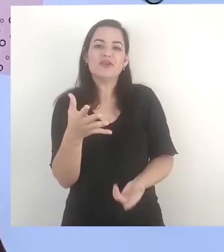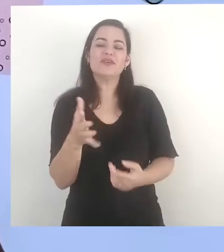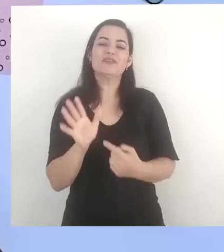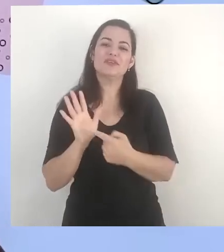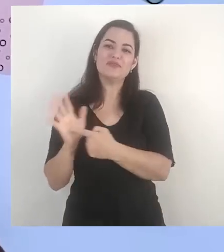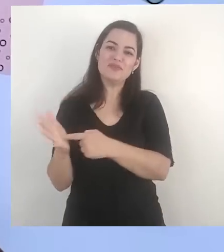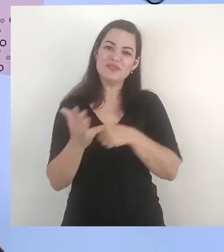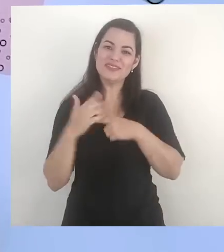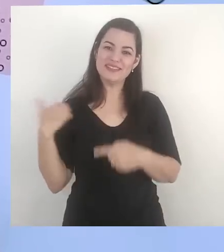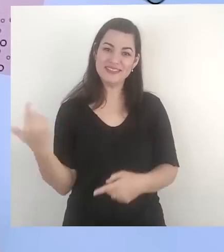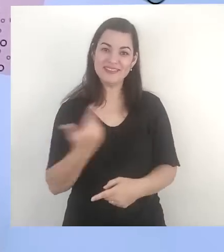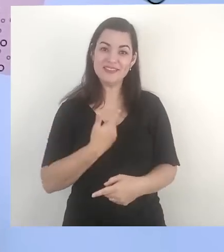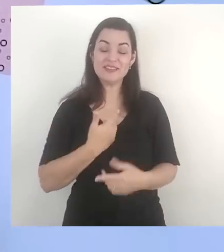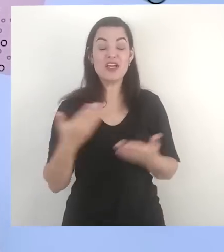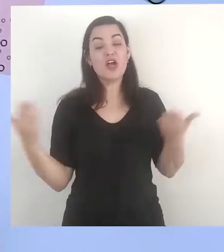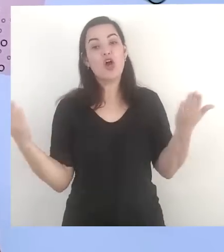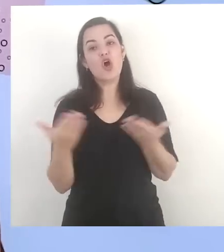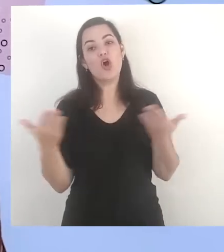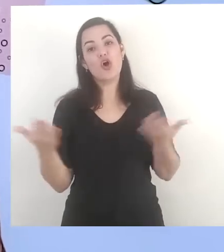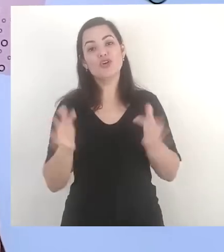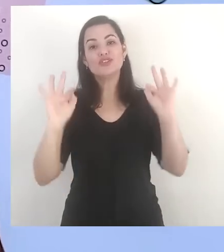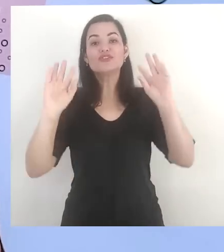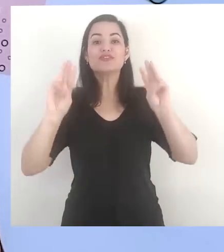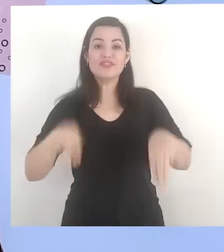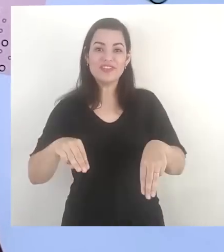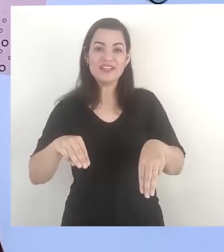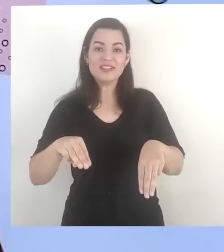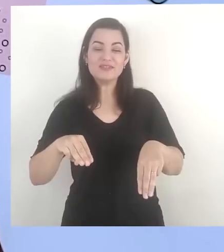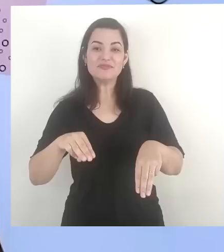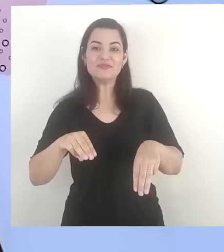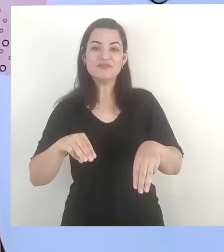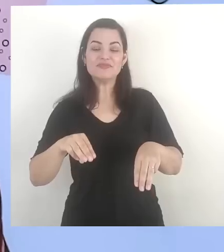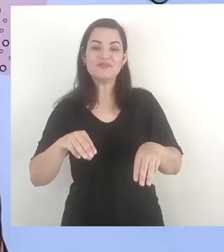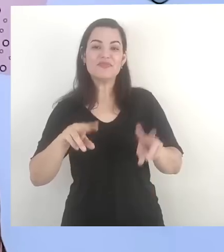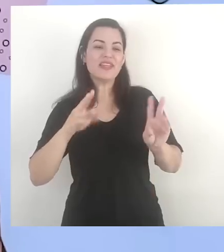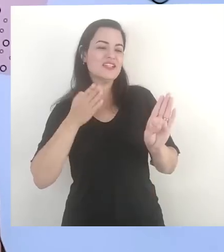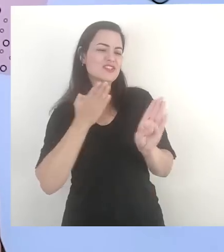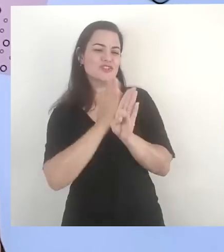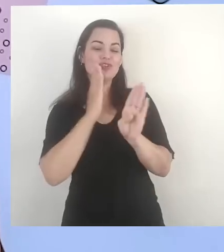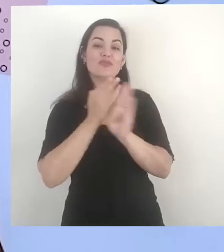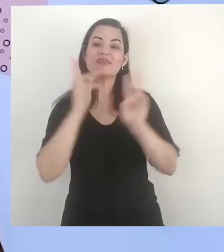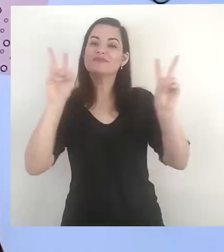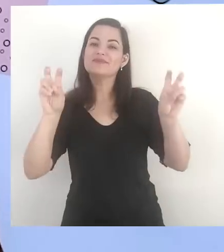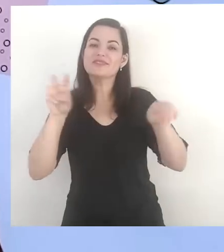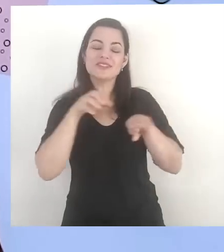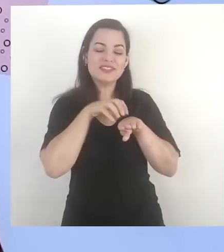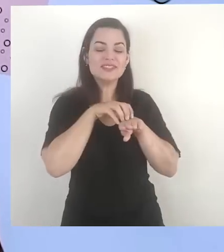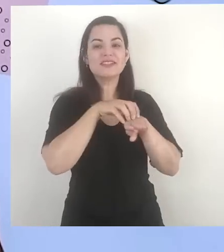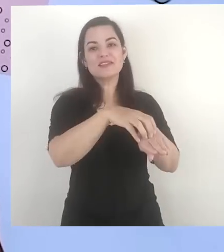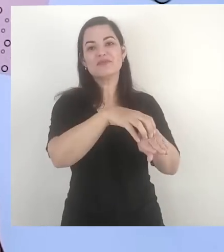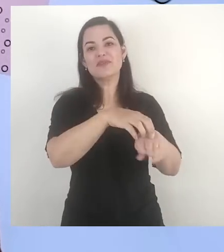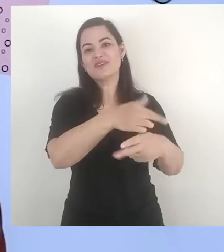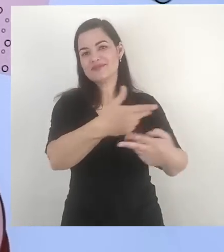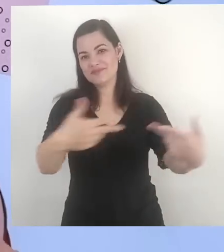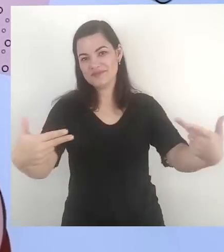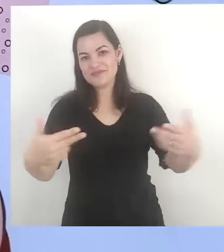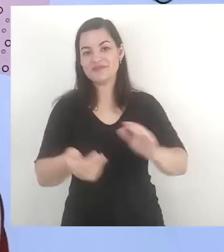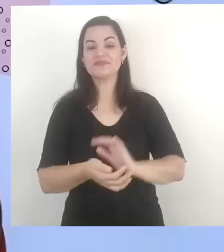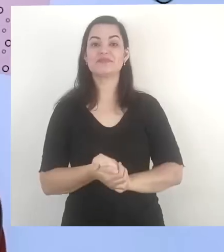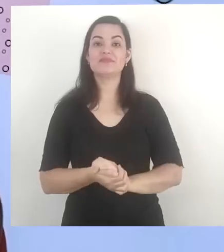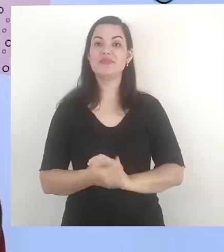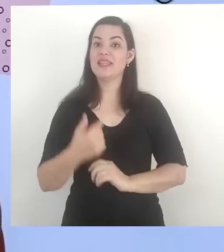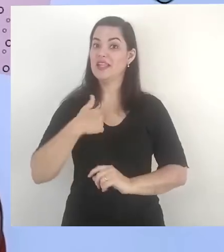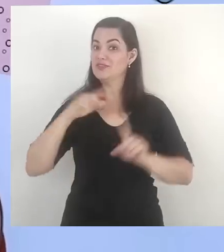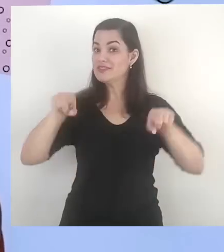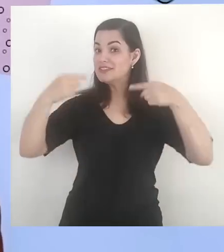agora, hoje nós encerramos as nossas descobertas sobre os meios de transporte. E